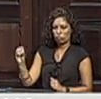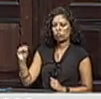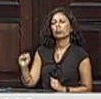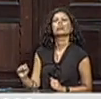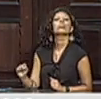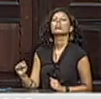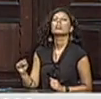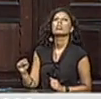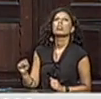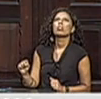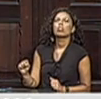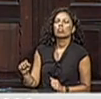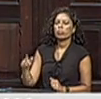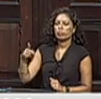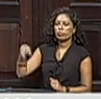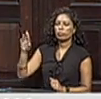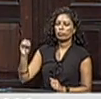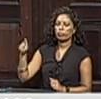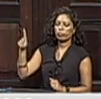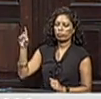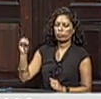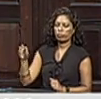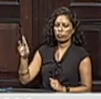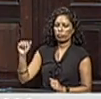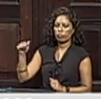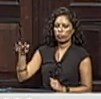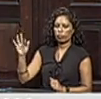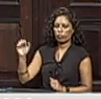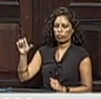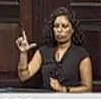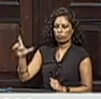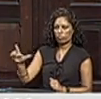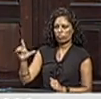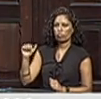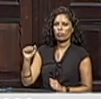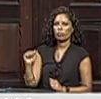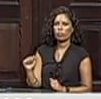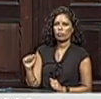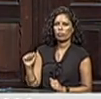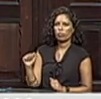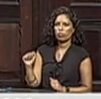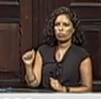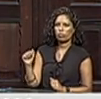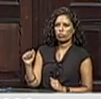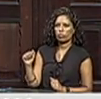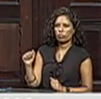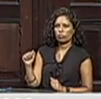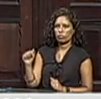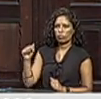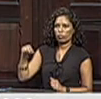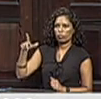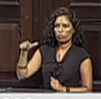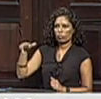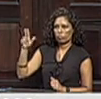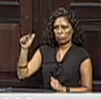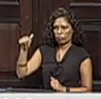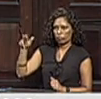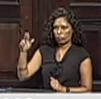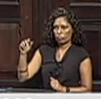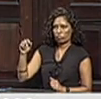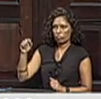Nivaldo Mulim, Pedro Augusto, Rafael Pisciani, Renato Cozzolino, Rosenberg Reis, o Anderson